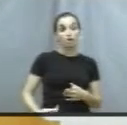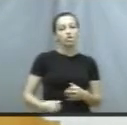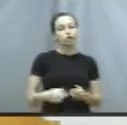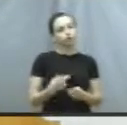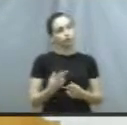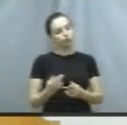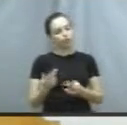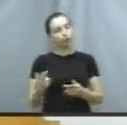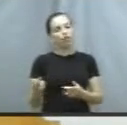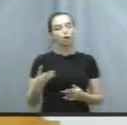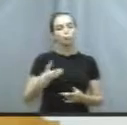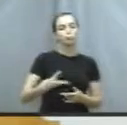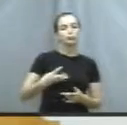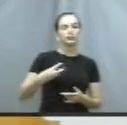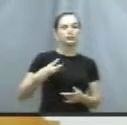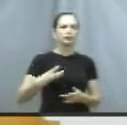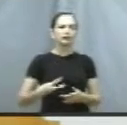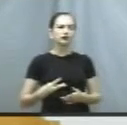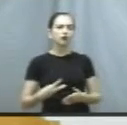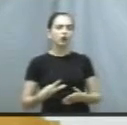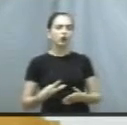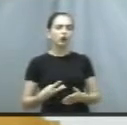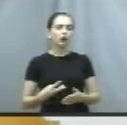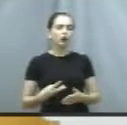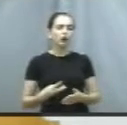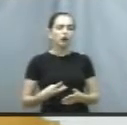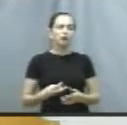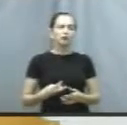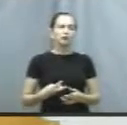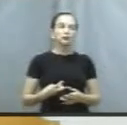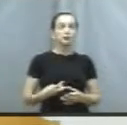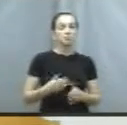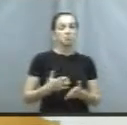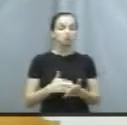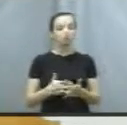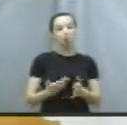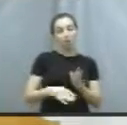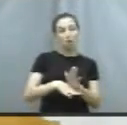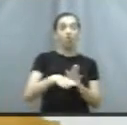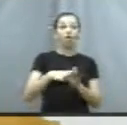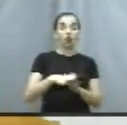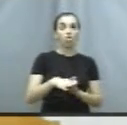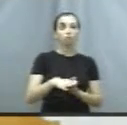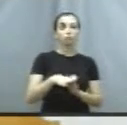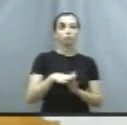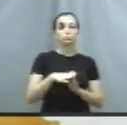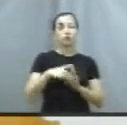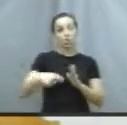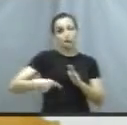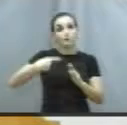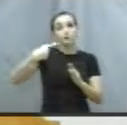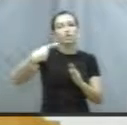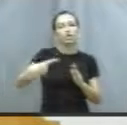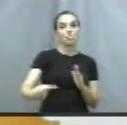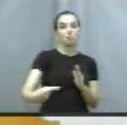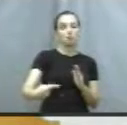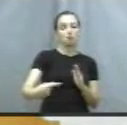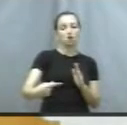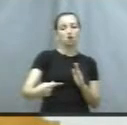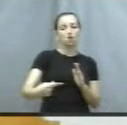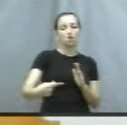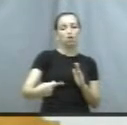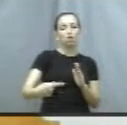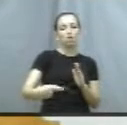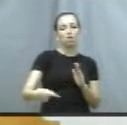dá 43 casos, dá quase 30% em aumento, mas é possível que seja maior ainda depois que chegar